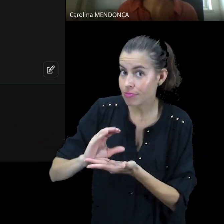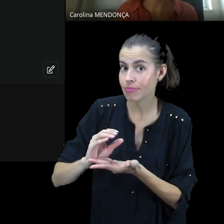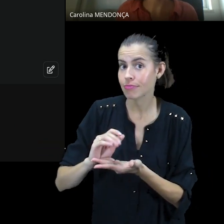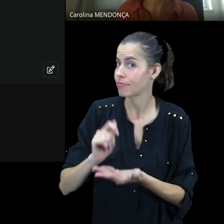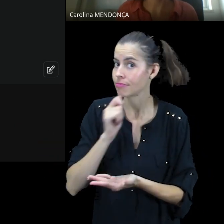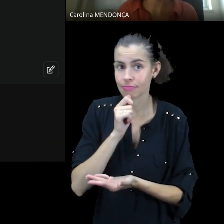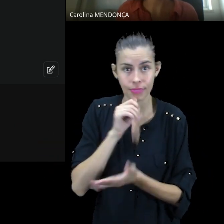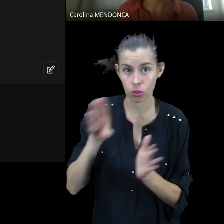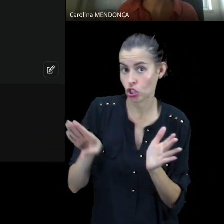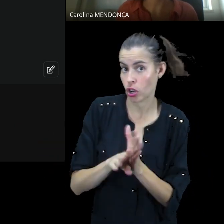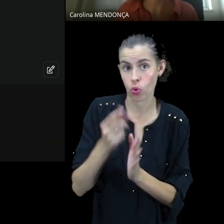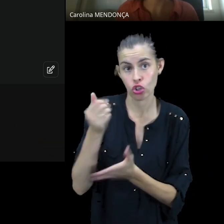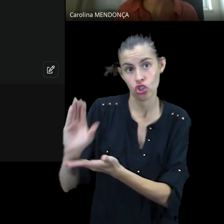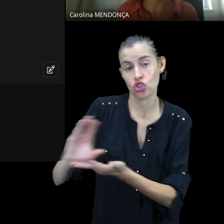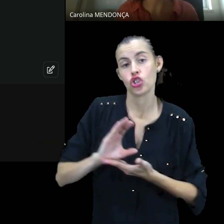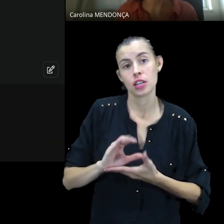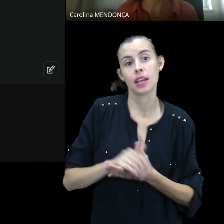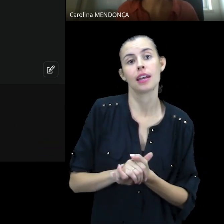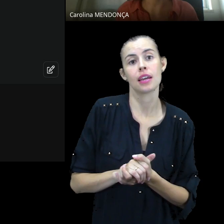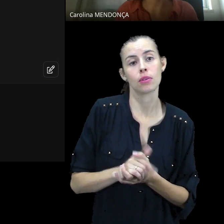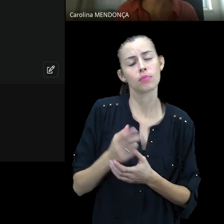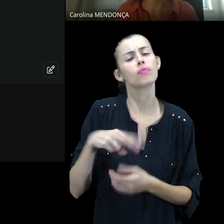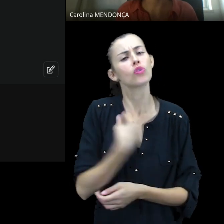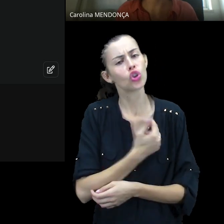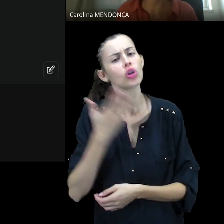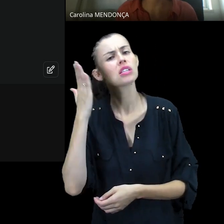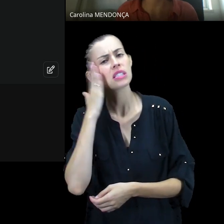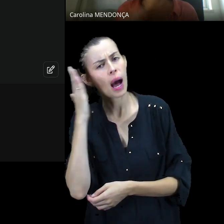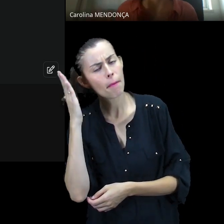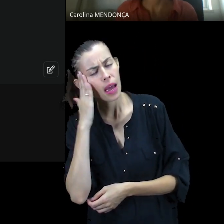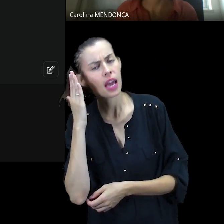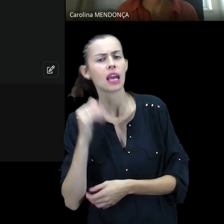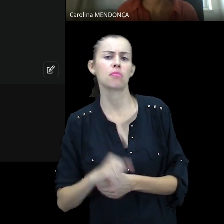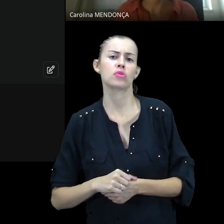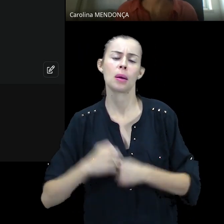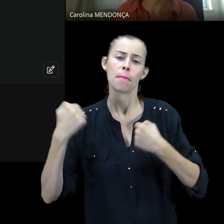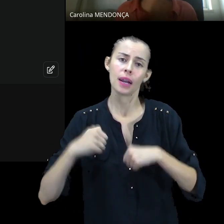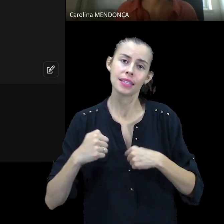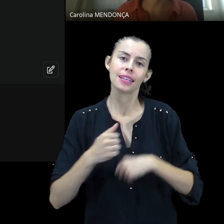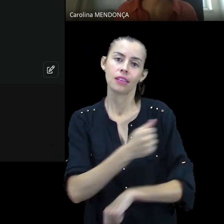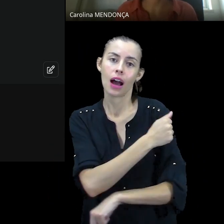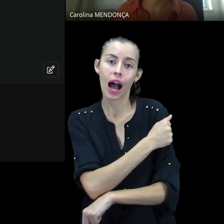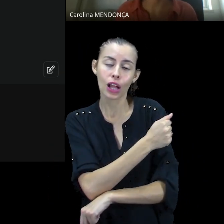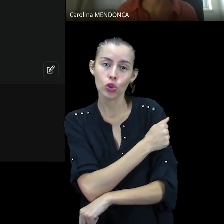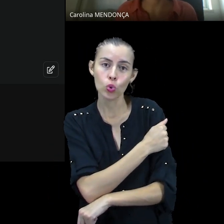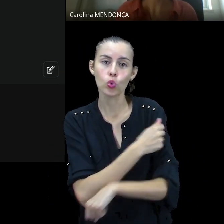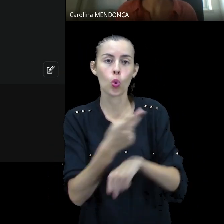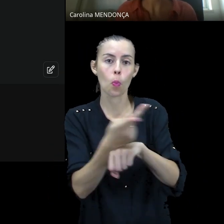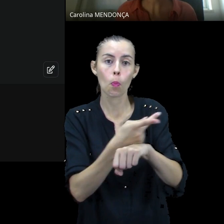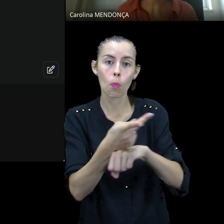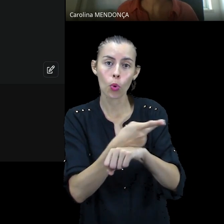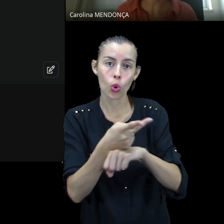gente sabe que tem uma necessidade também de ter uma parte de carga horária que o aluno possa buscar em programas e projetos de